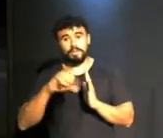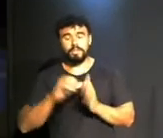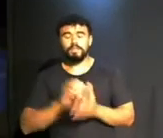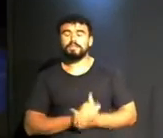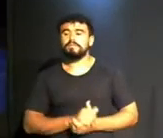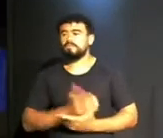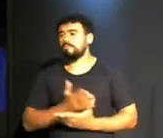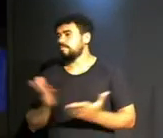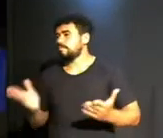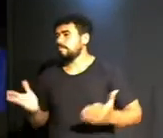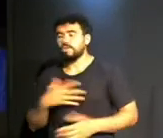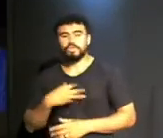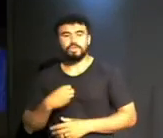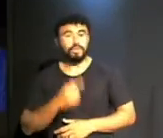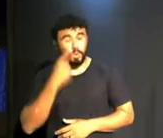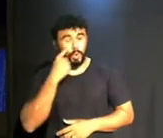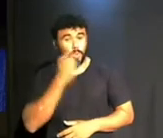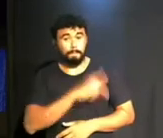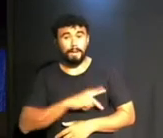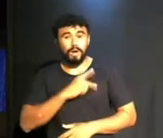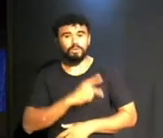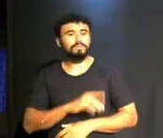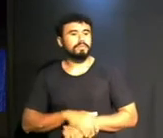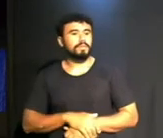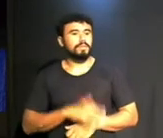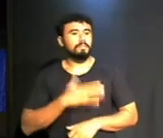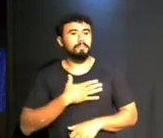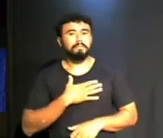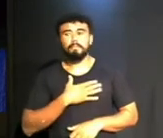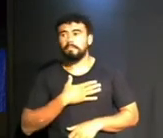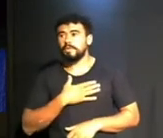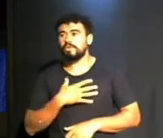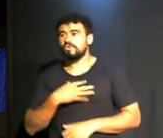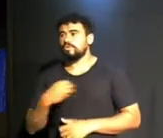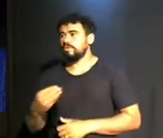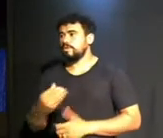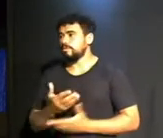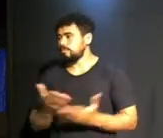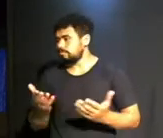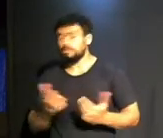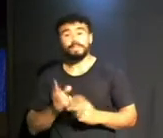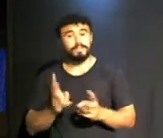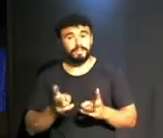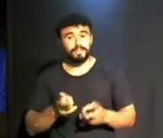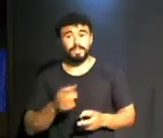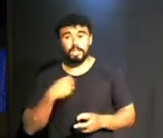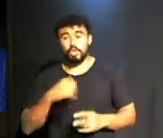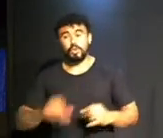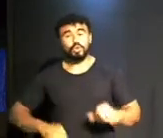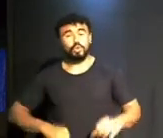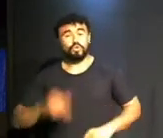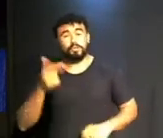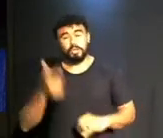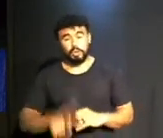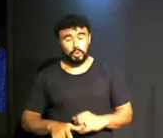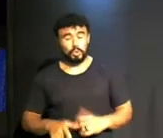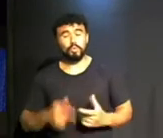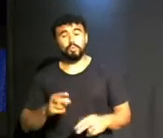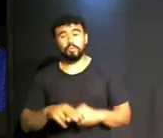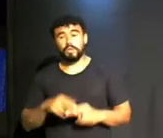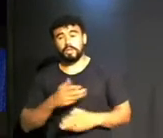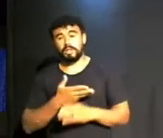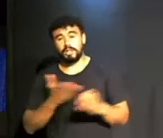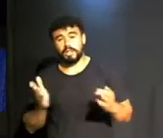filhos olha como é que Paulo chama meus filhos novamente estou sofrendo dores de parto